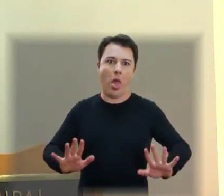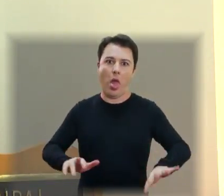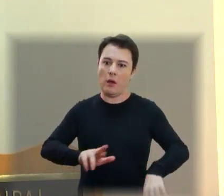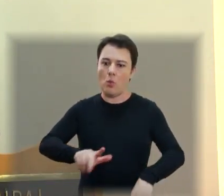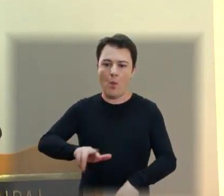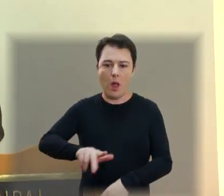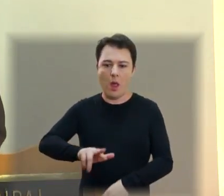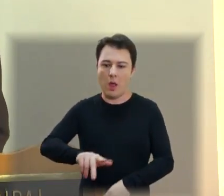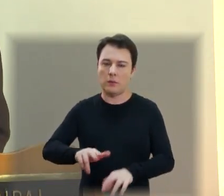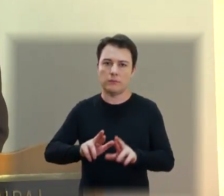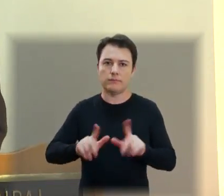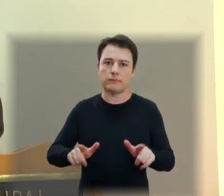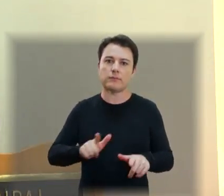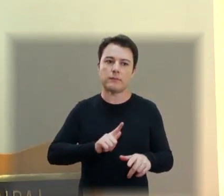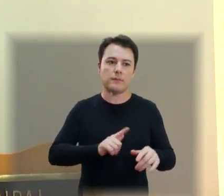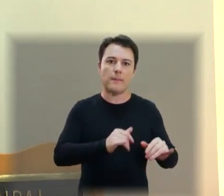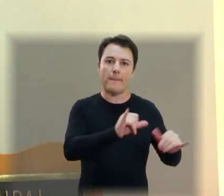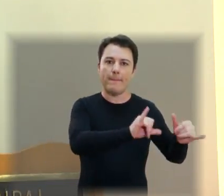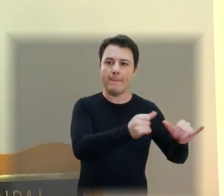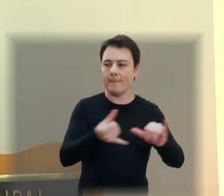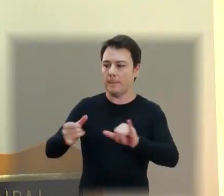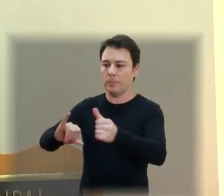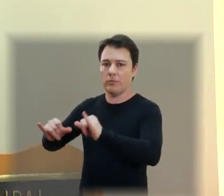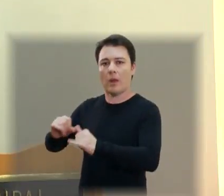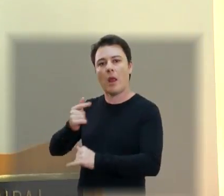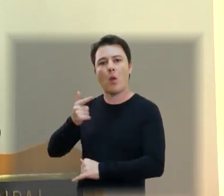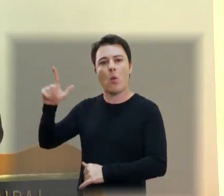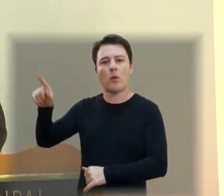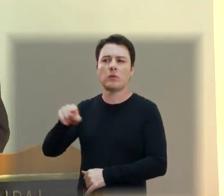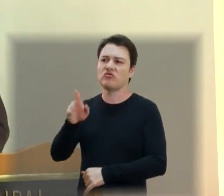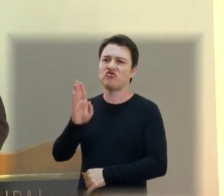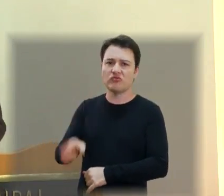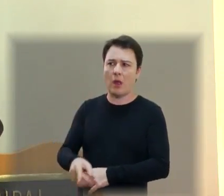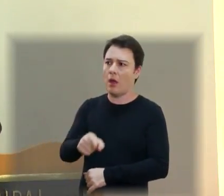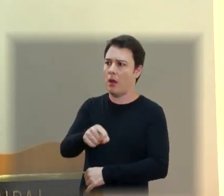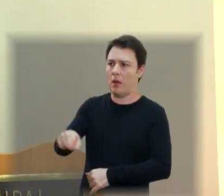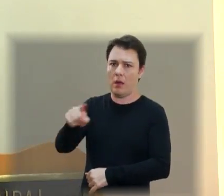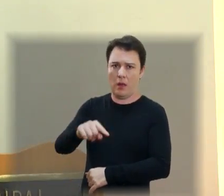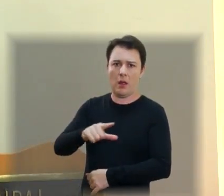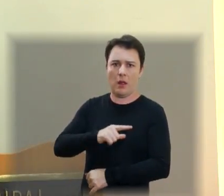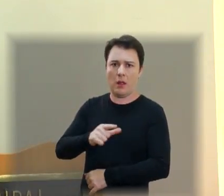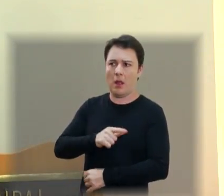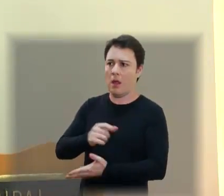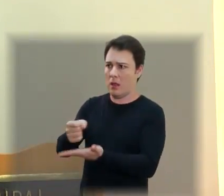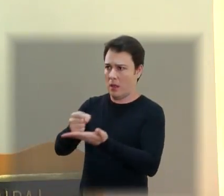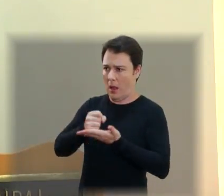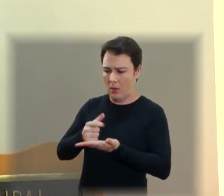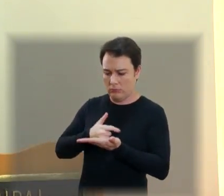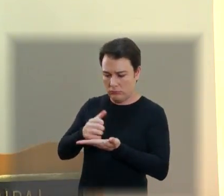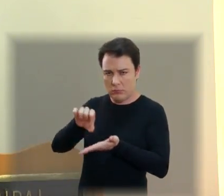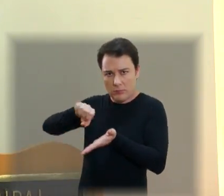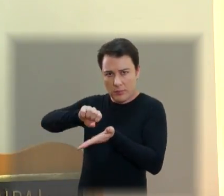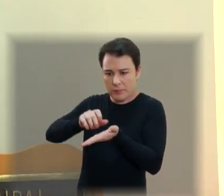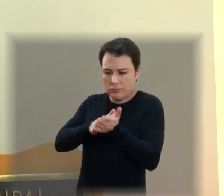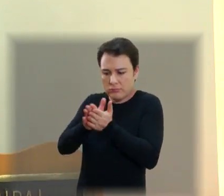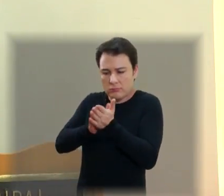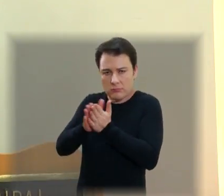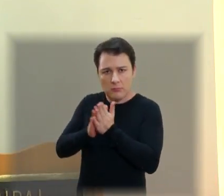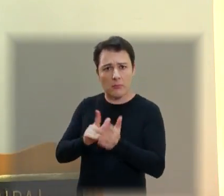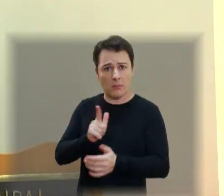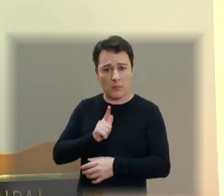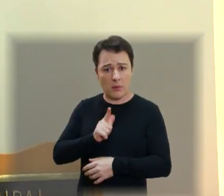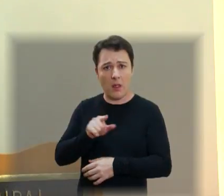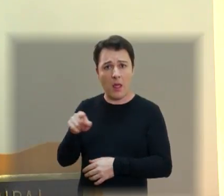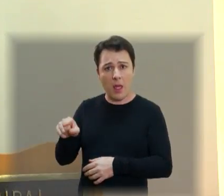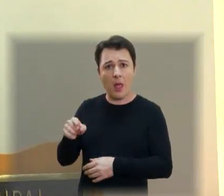trouxe aí o dicloconato de clorexidina. Todos receberam aí. É um exemplo de um produto que é utilizado